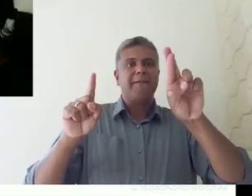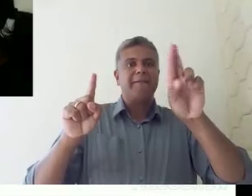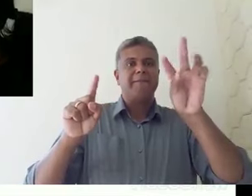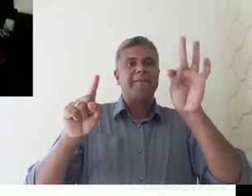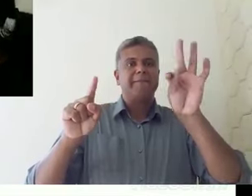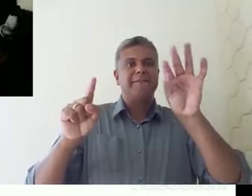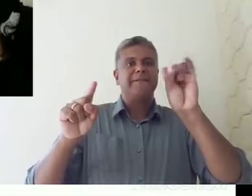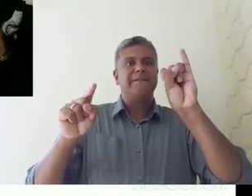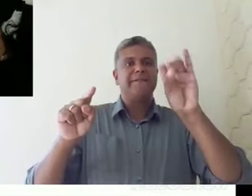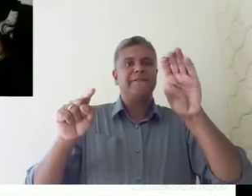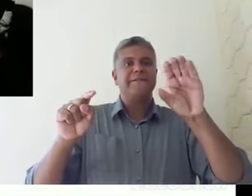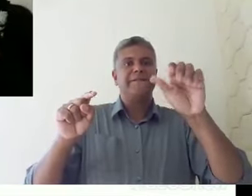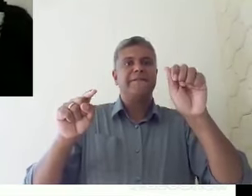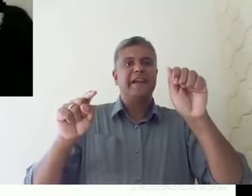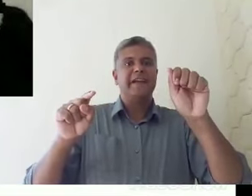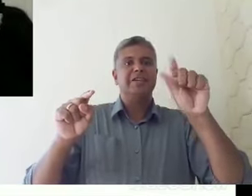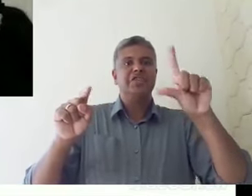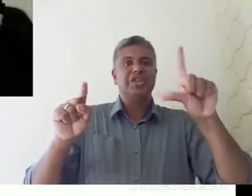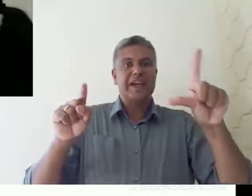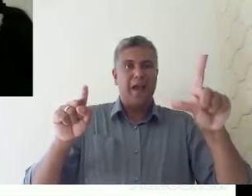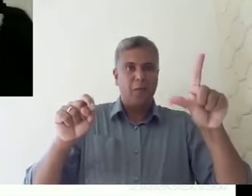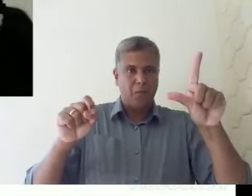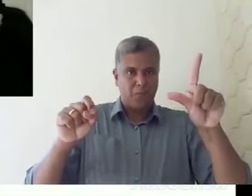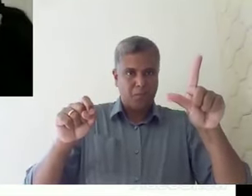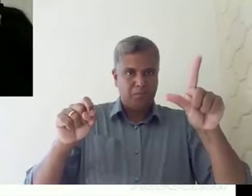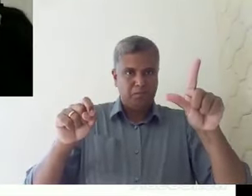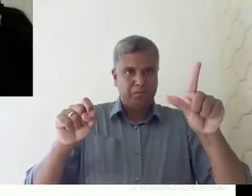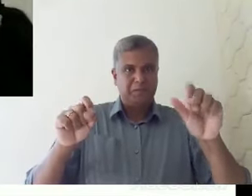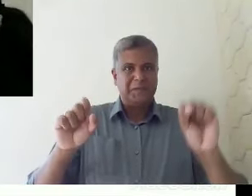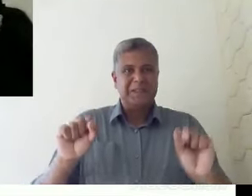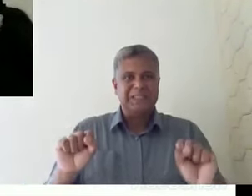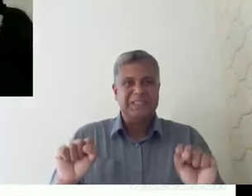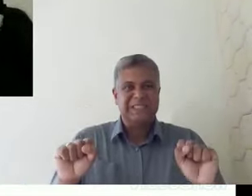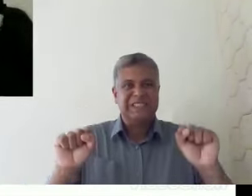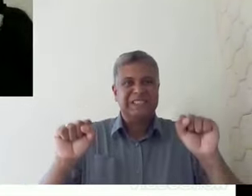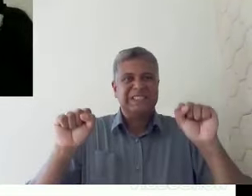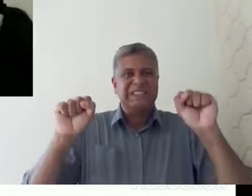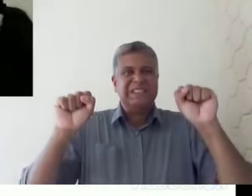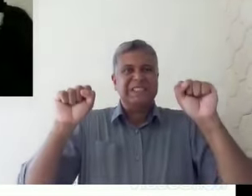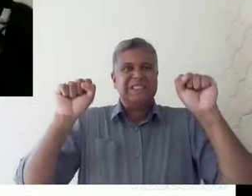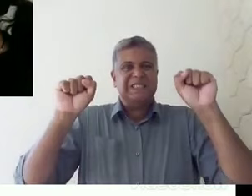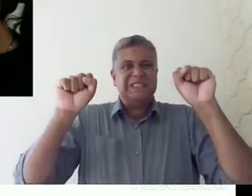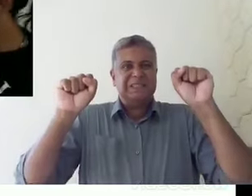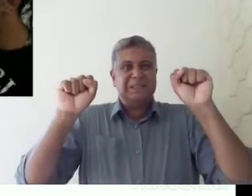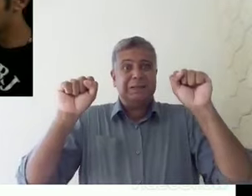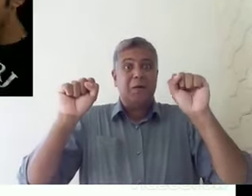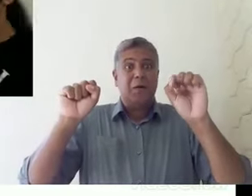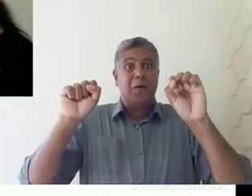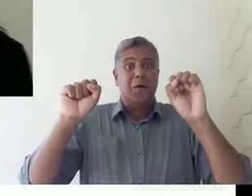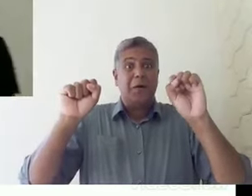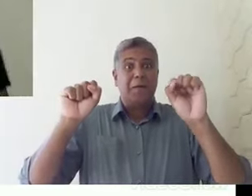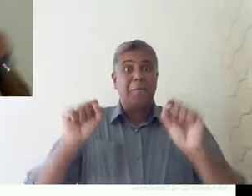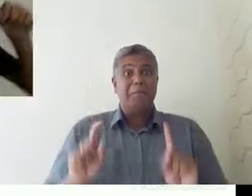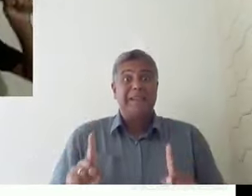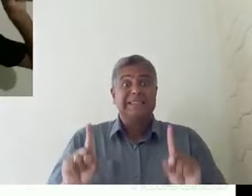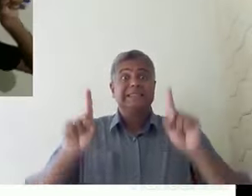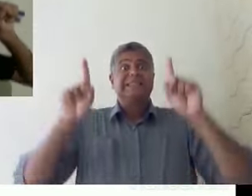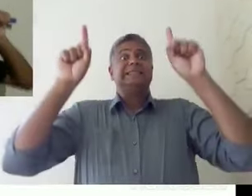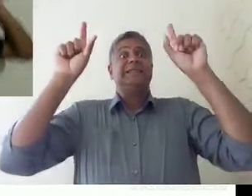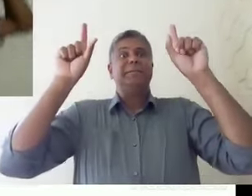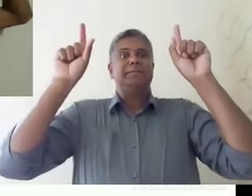Mas, além dele realizar essas forças na vertical, a força ela tem que ser vertical